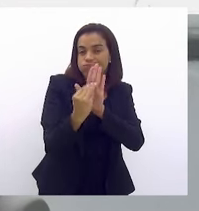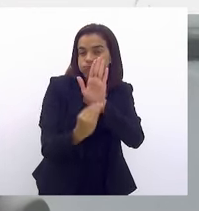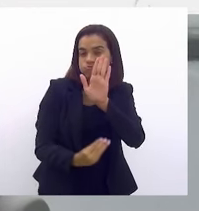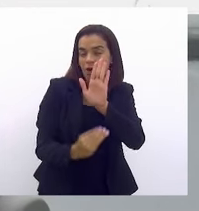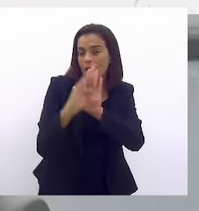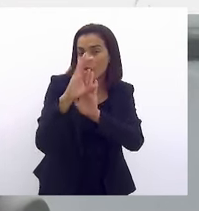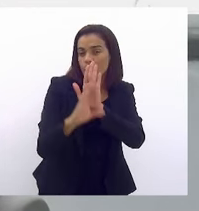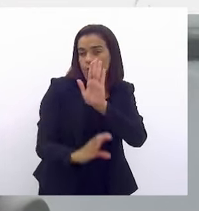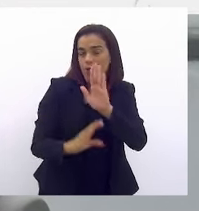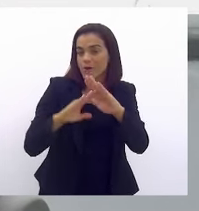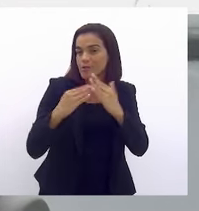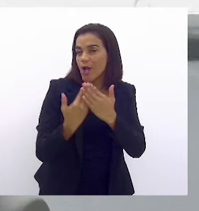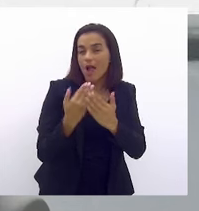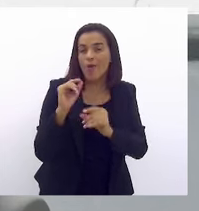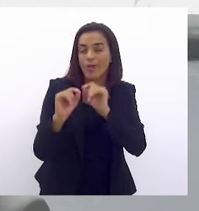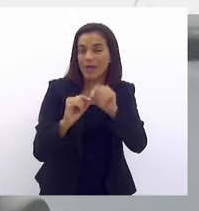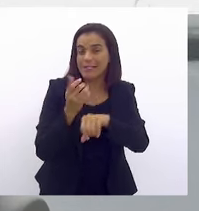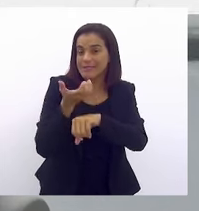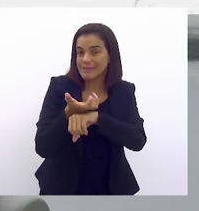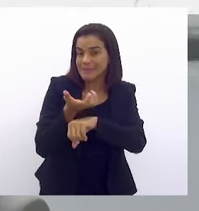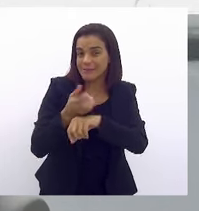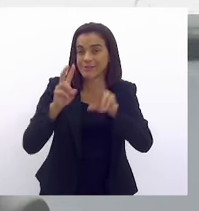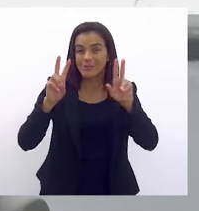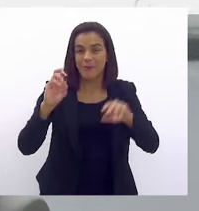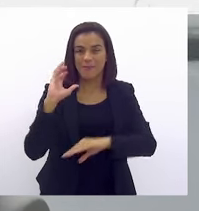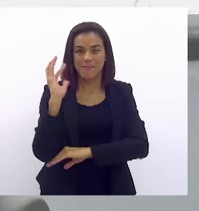escolar no município de Maricá. Então, isso